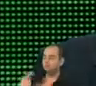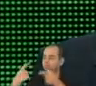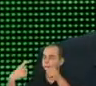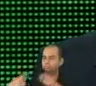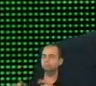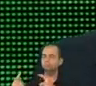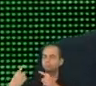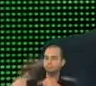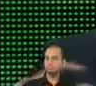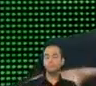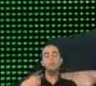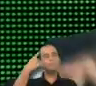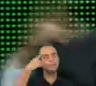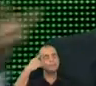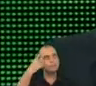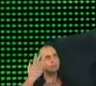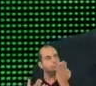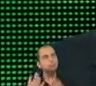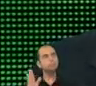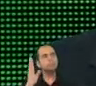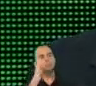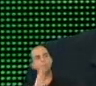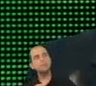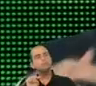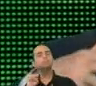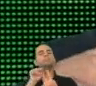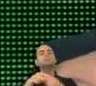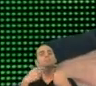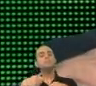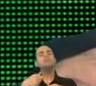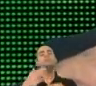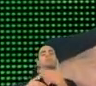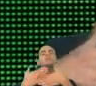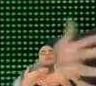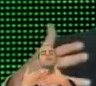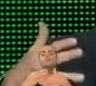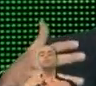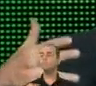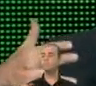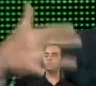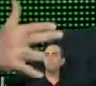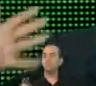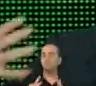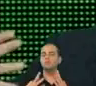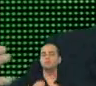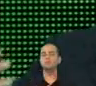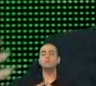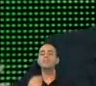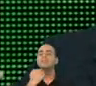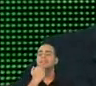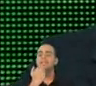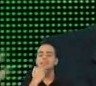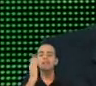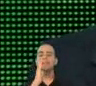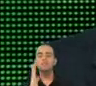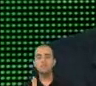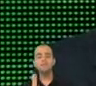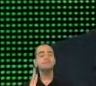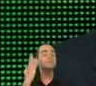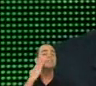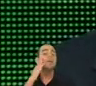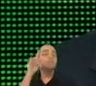como inimiga, olhando o Brasil como um todo, olhando o Brasil como algo que precisa ser construído por todos, porque